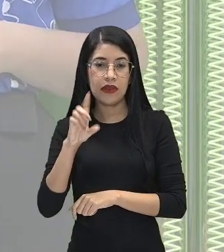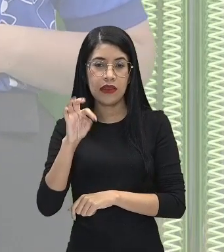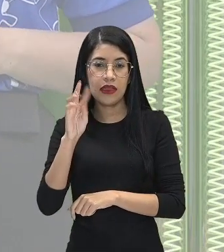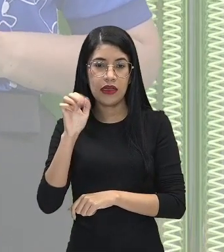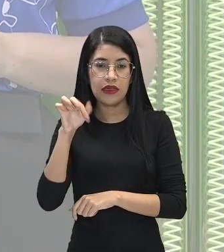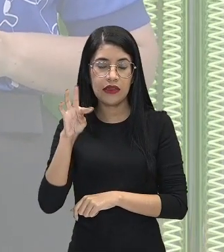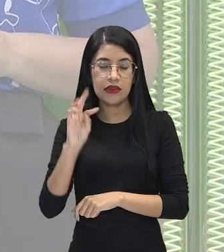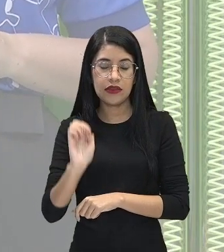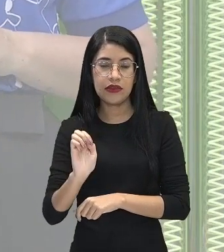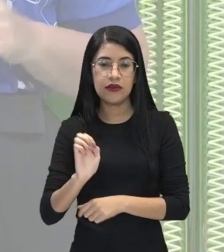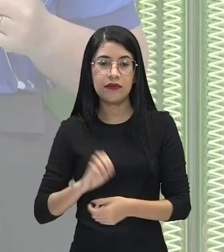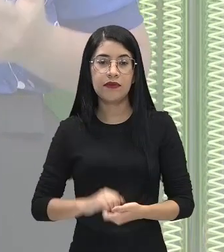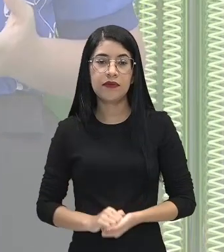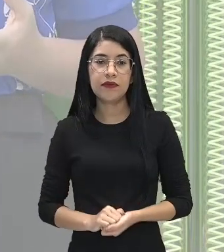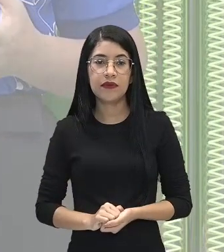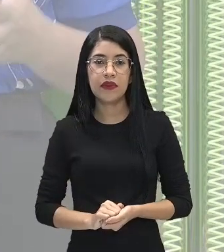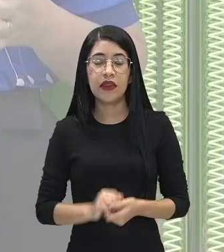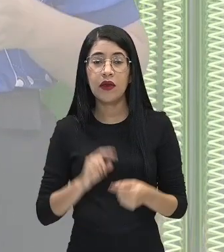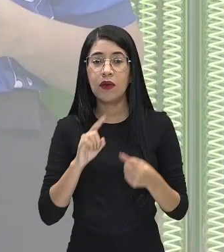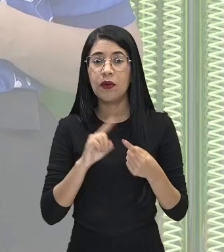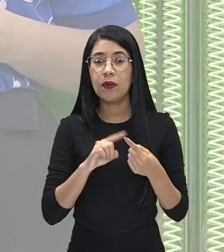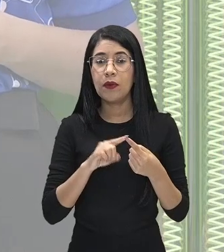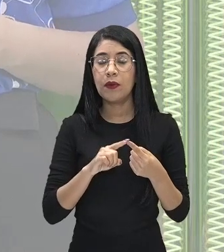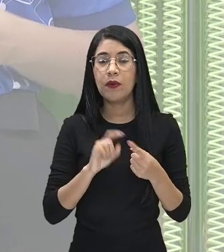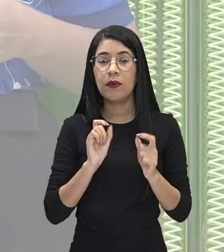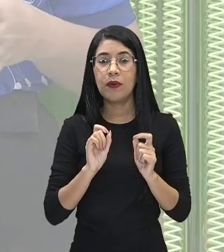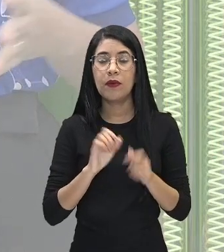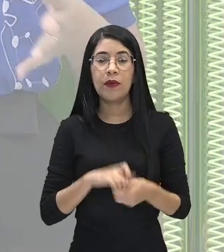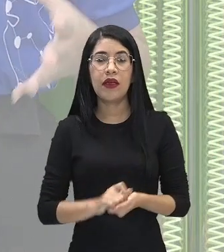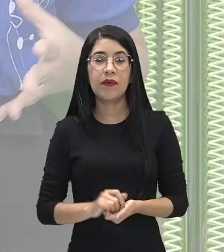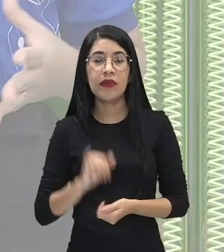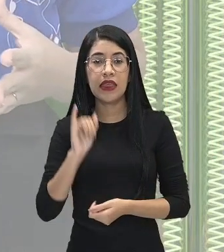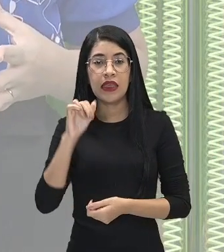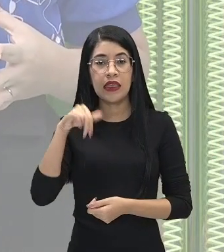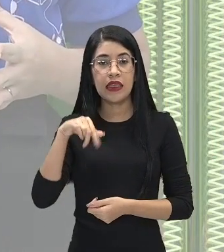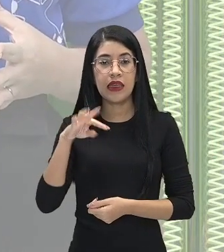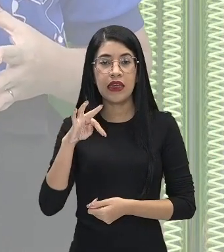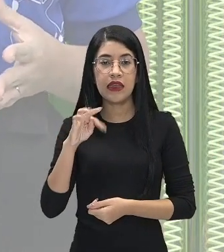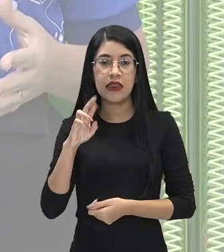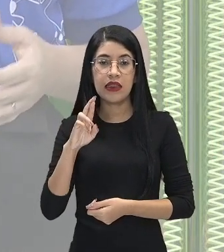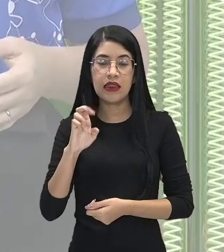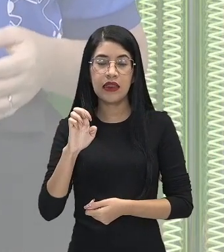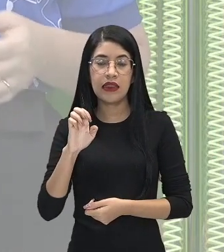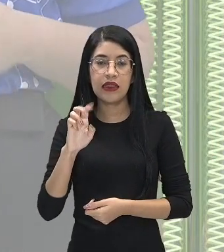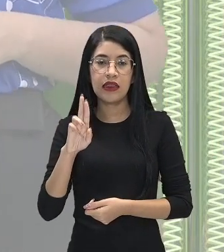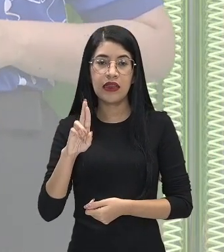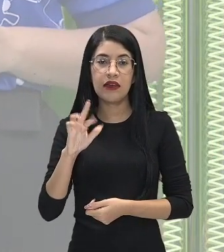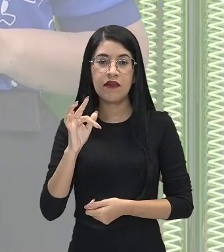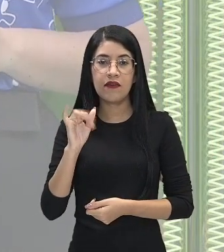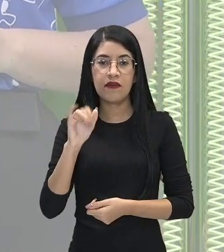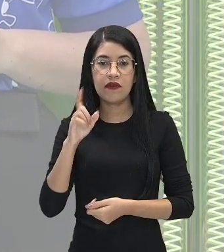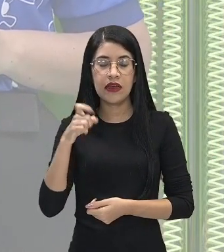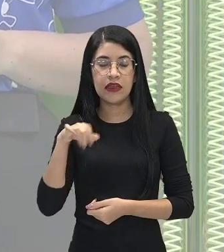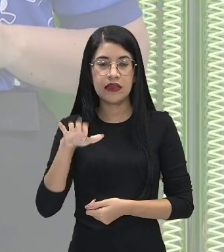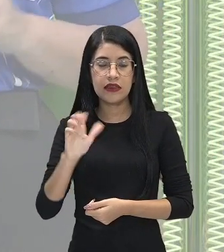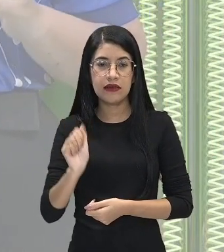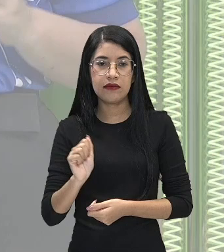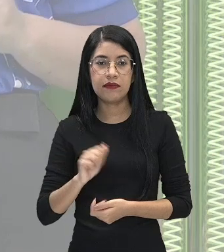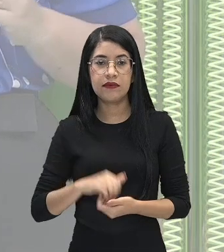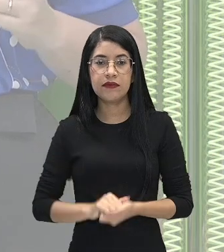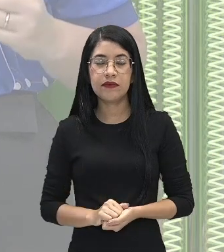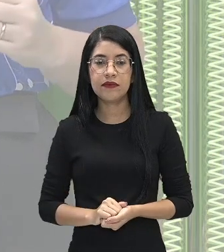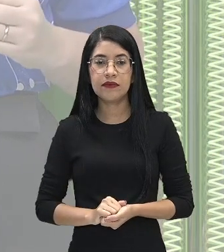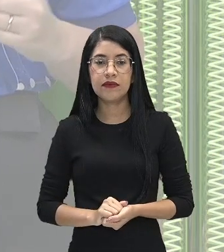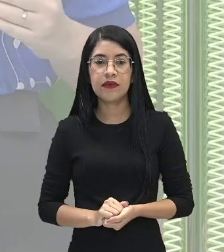Então, o primeiro que a gente vai falar, o primeiro tipo, é a alavanca interfixa. Então, na alavanca interfixa,